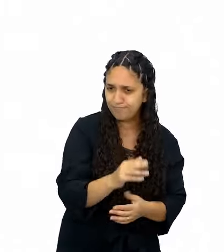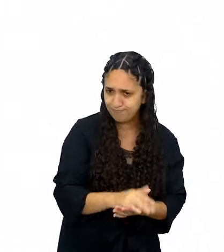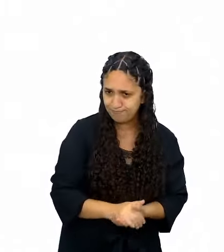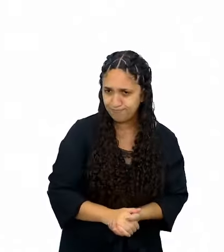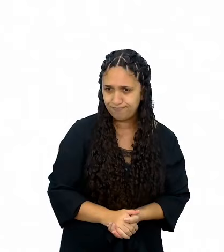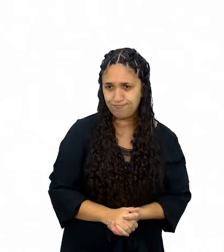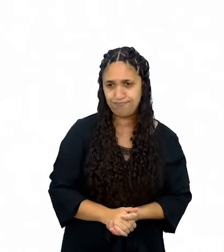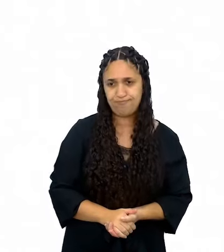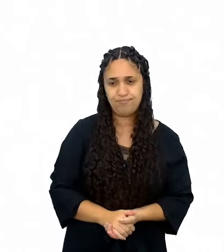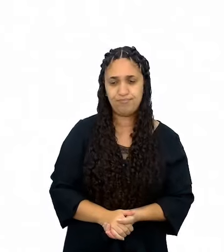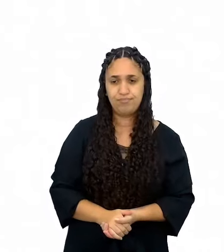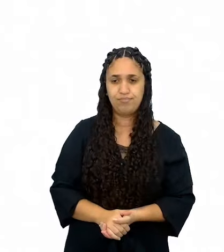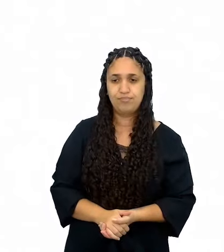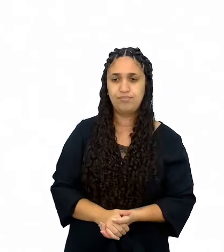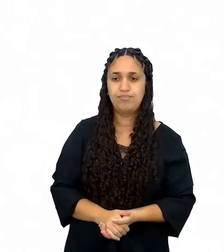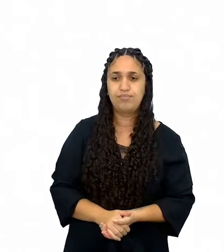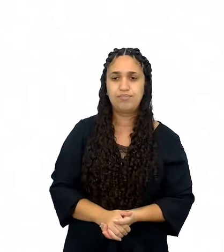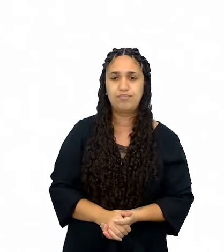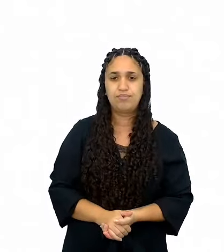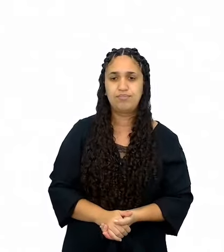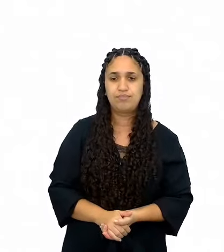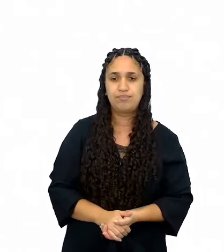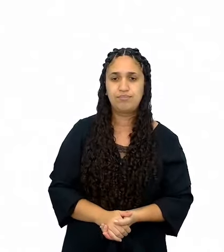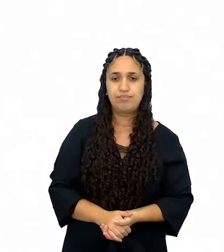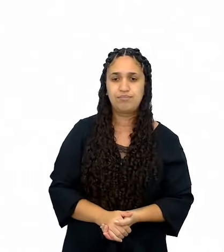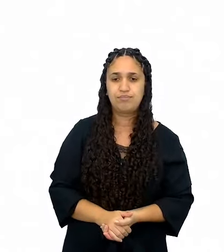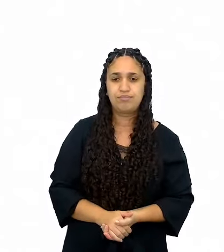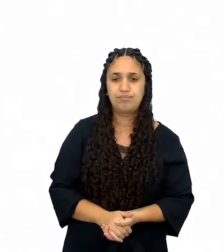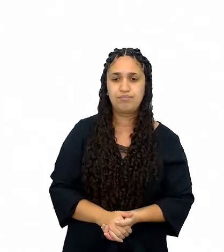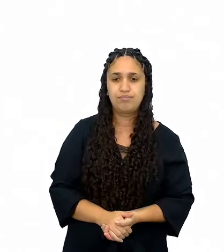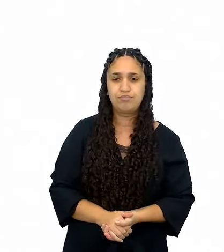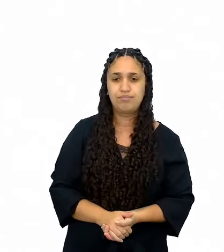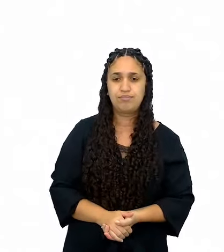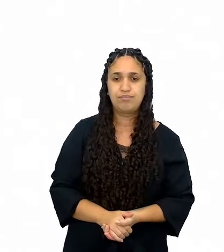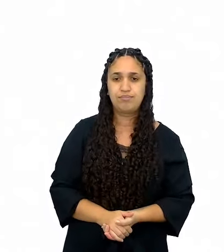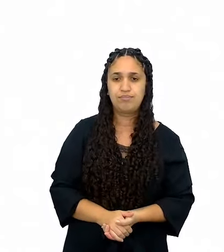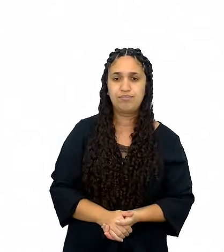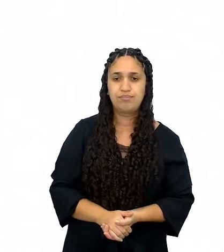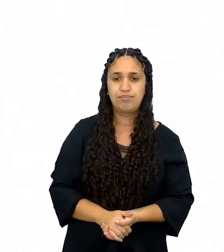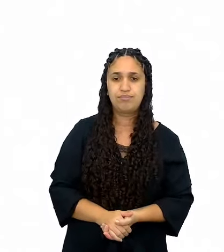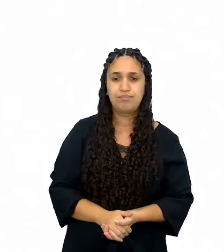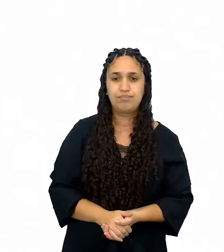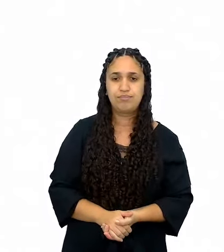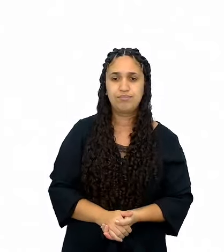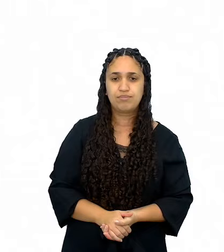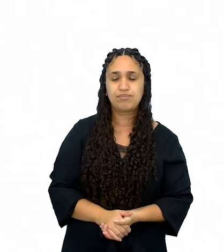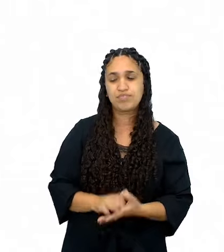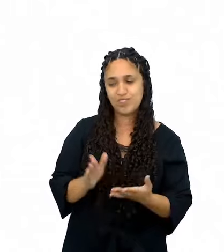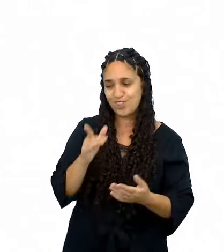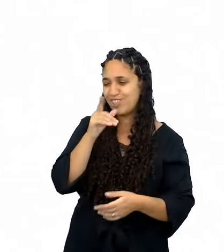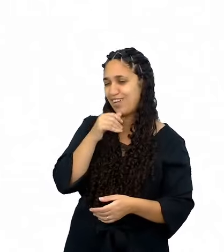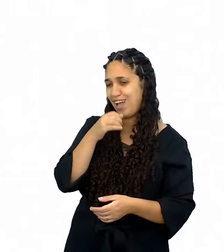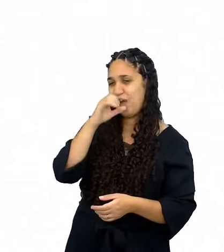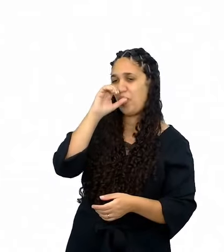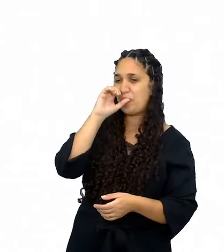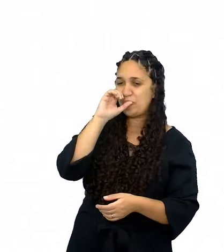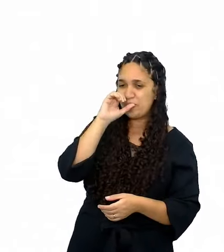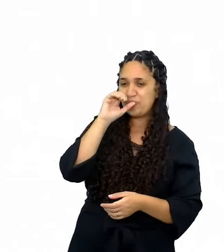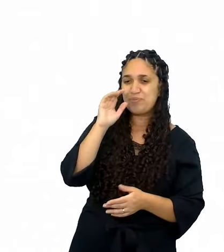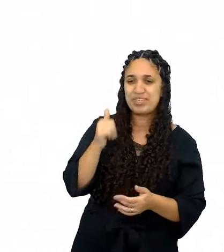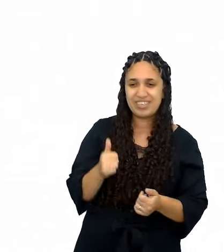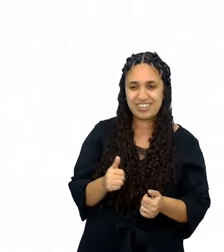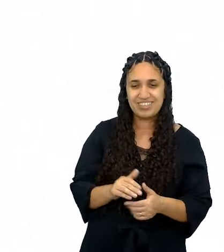Tomei aqui minha aguinha, porque professor, né, nós temos que hidratar a nossa garganta. Então, vamos